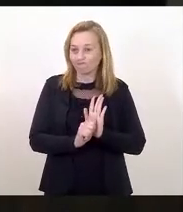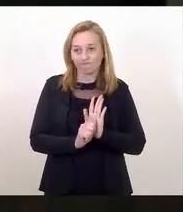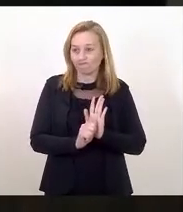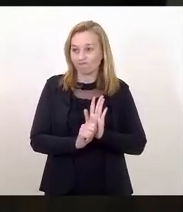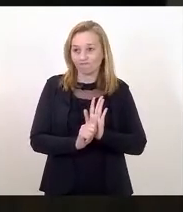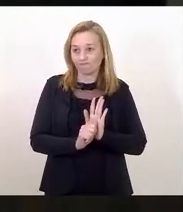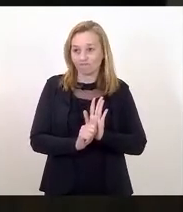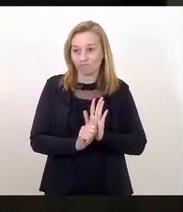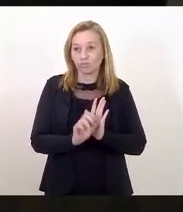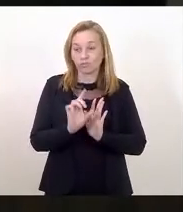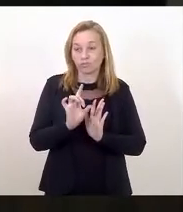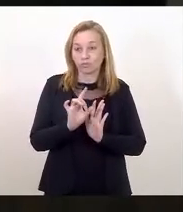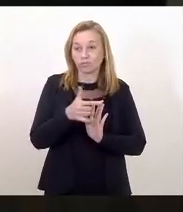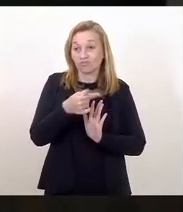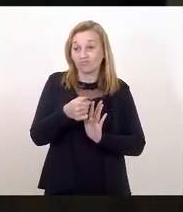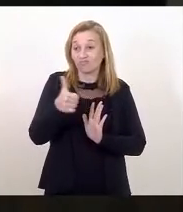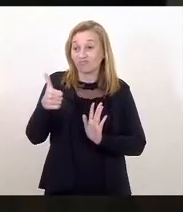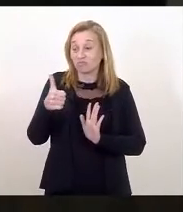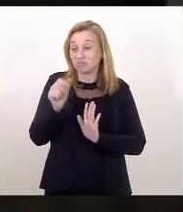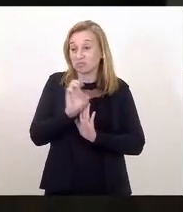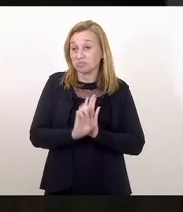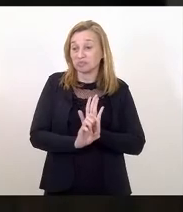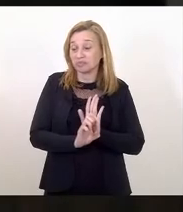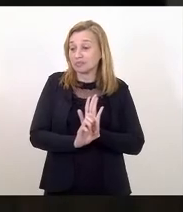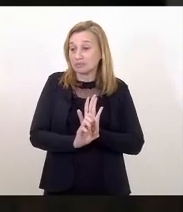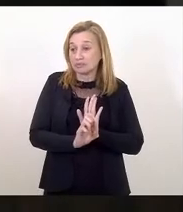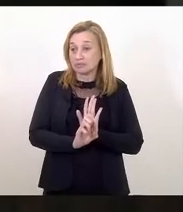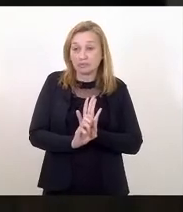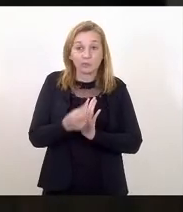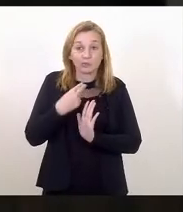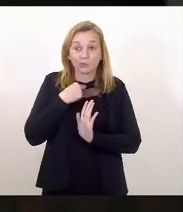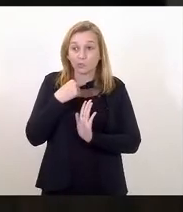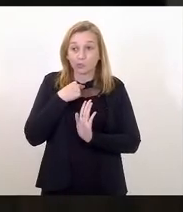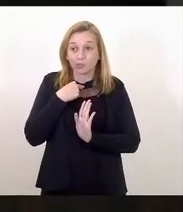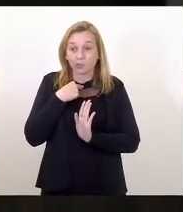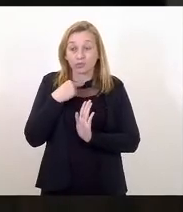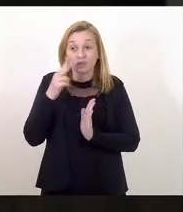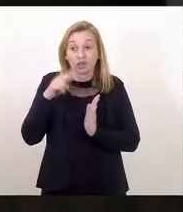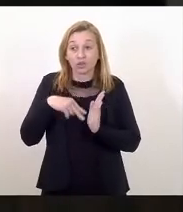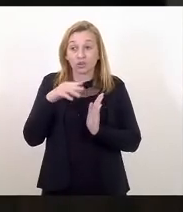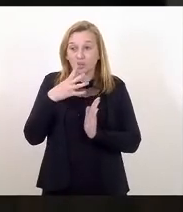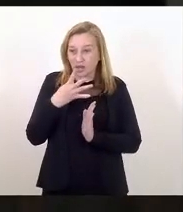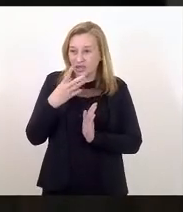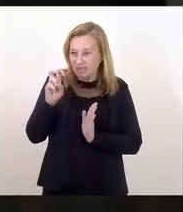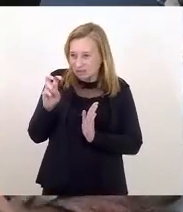Não, não, mas tem 71 emendas. Vossa excelência, leu 4515.